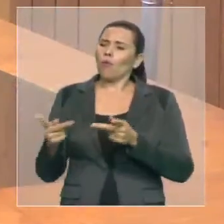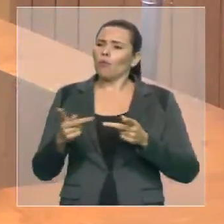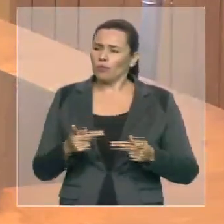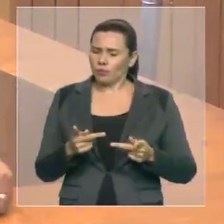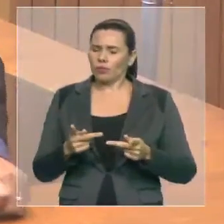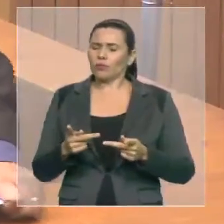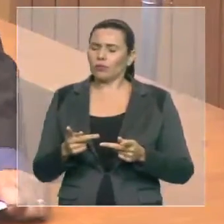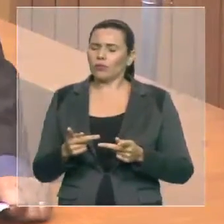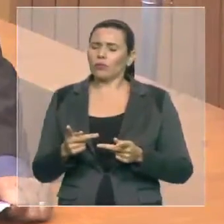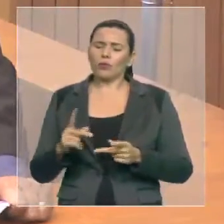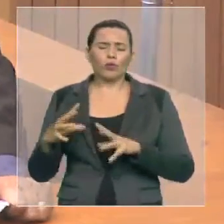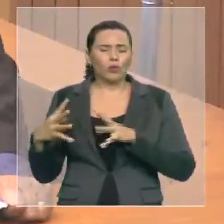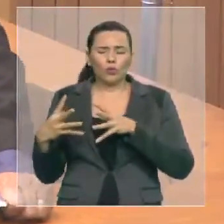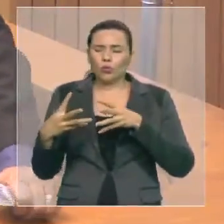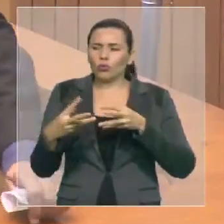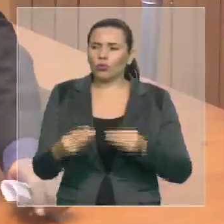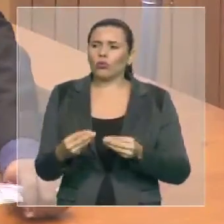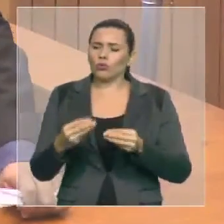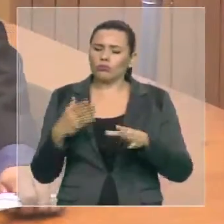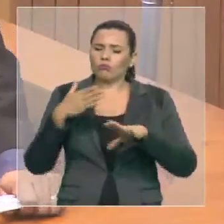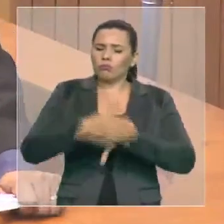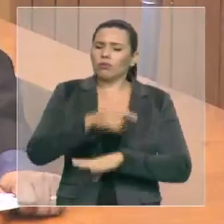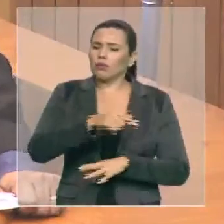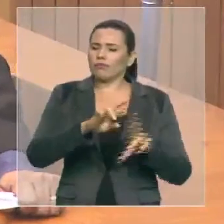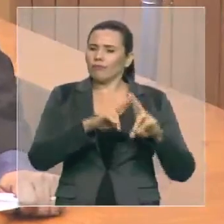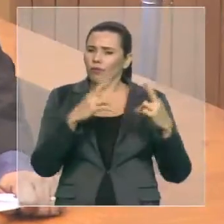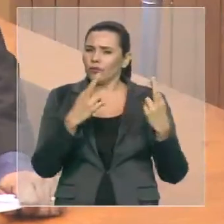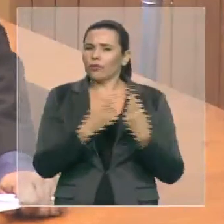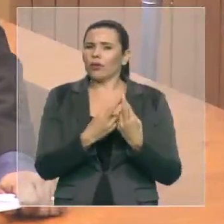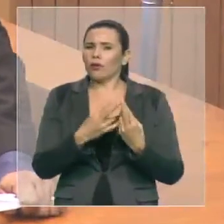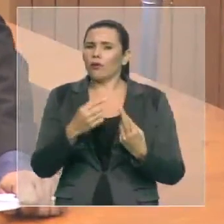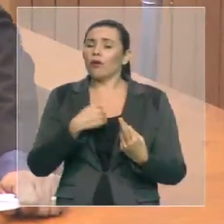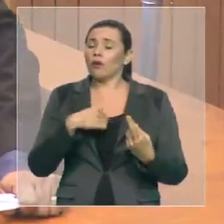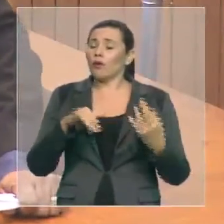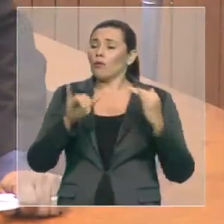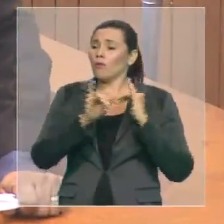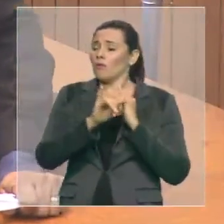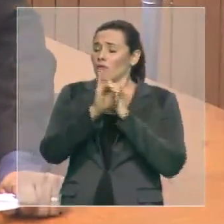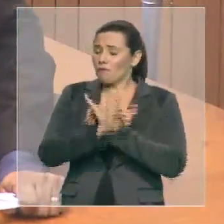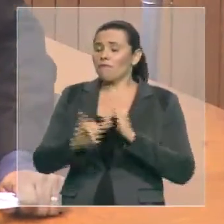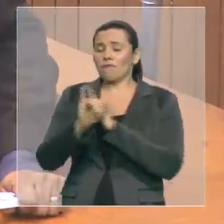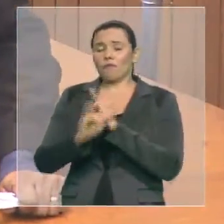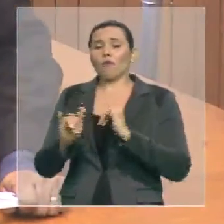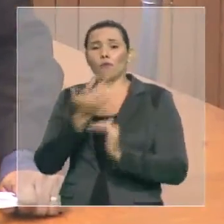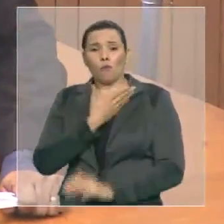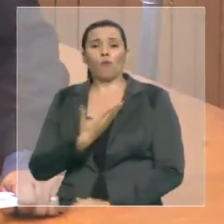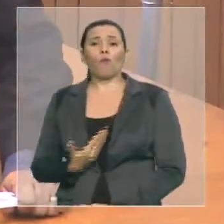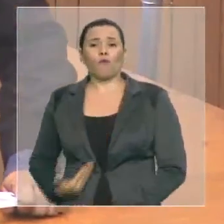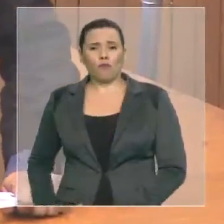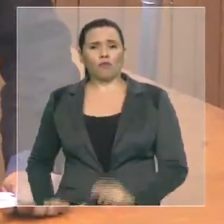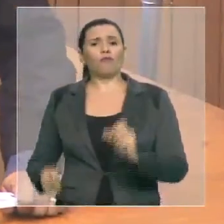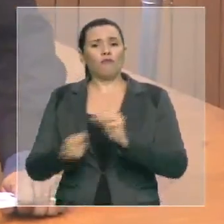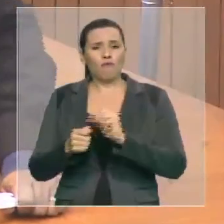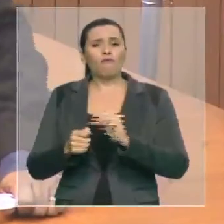resposta. O governo está fazendo a sua parte e fará mais ainda, mas os bancos precisam fazer a